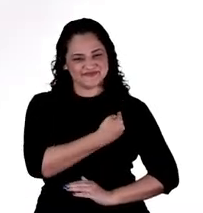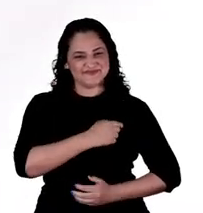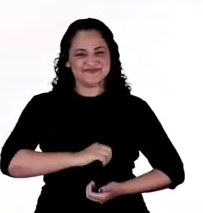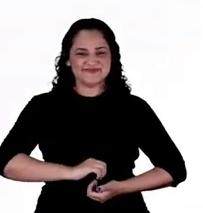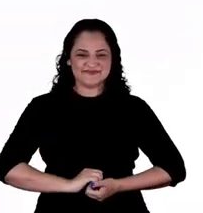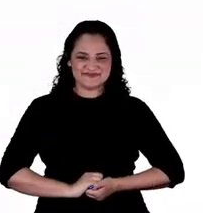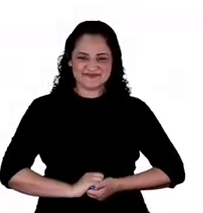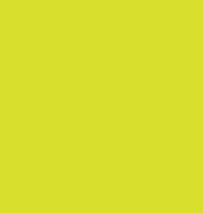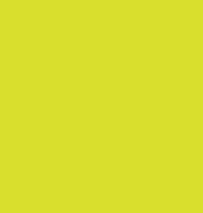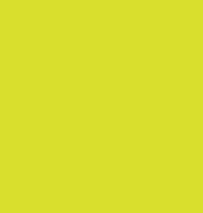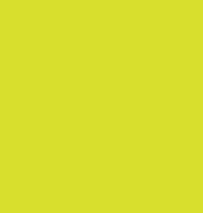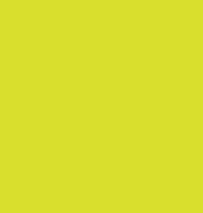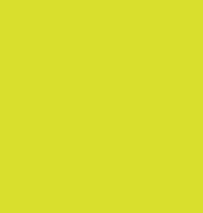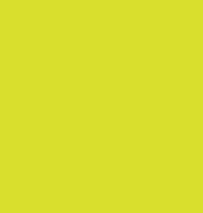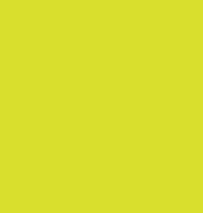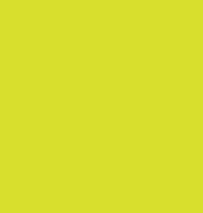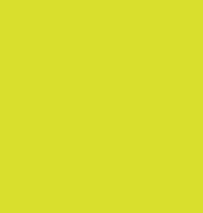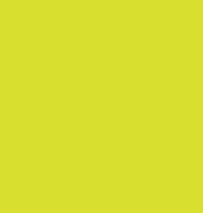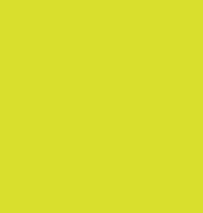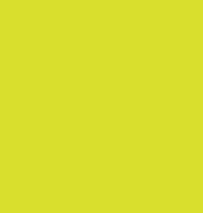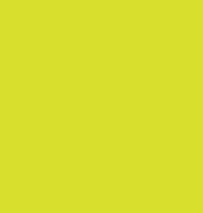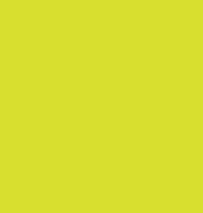que vem da gente